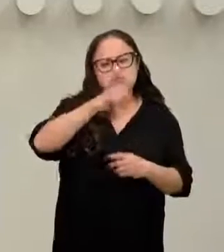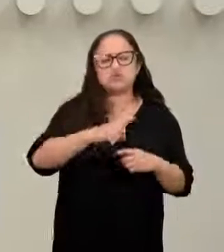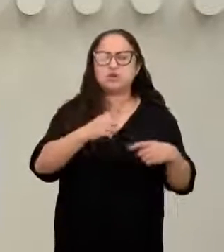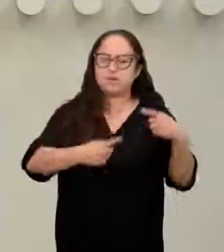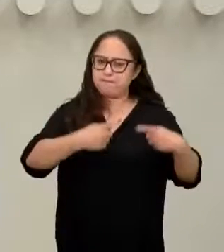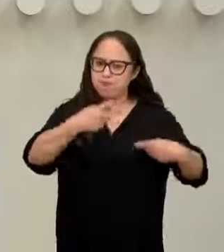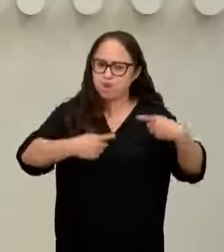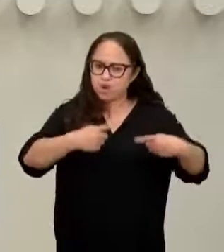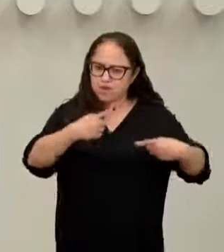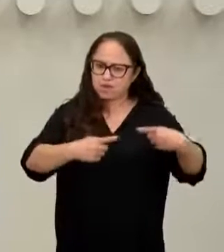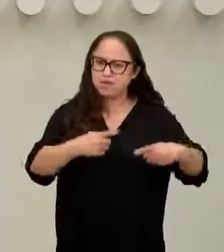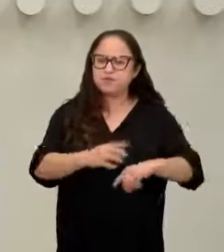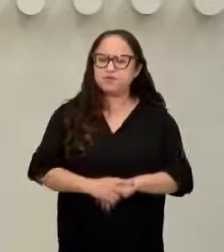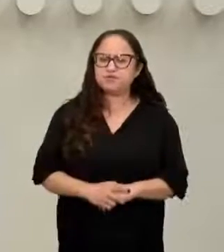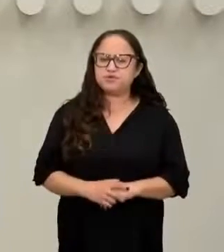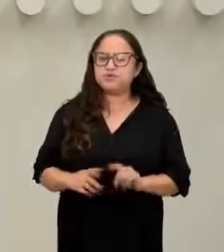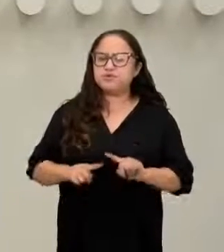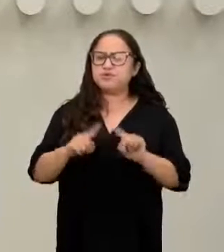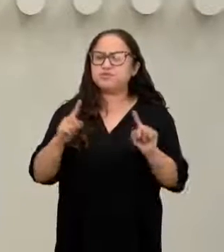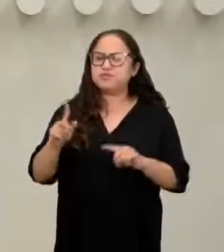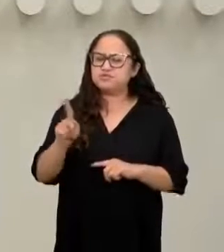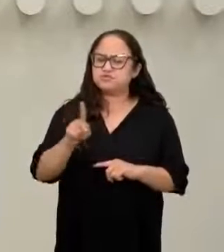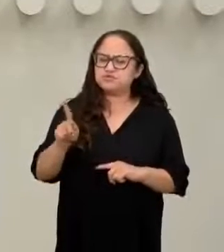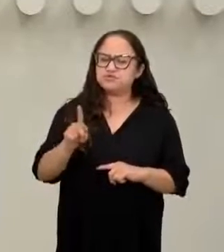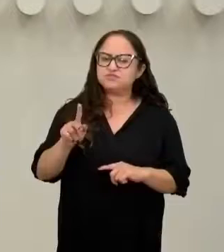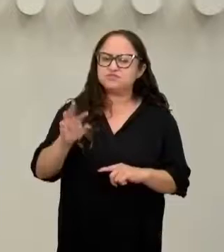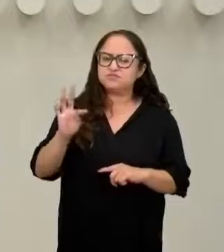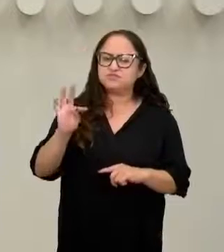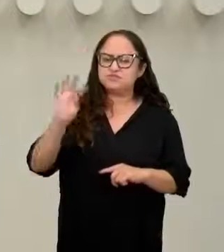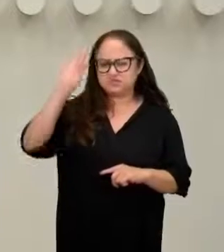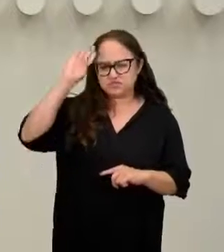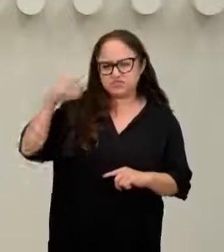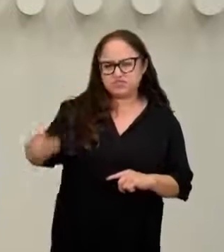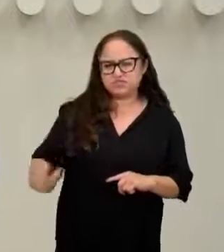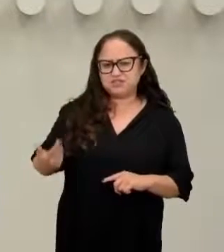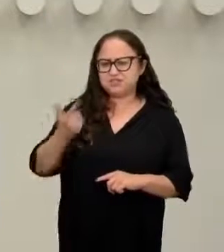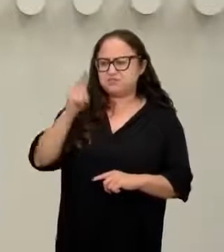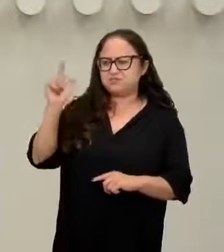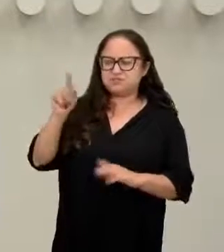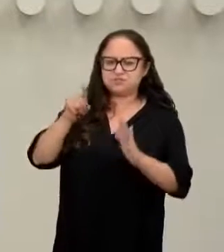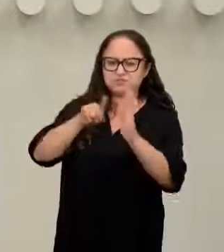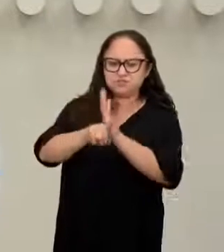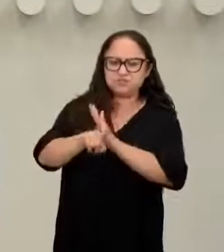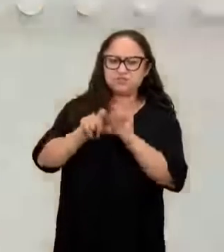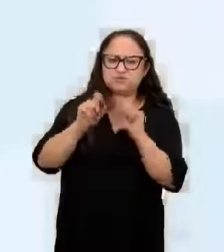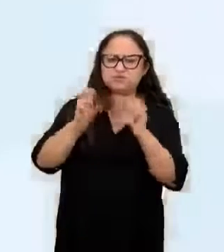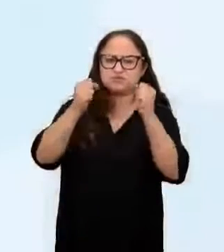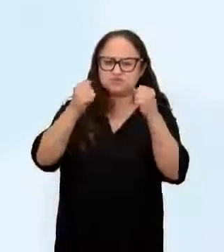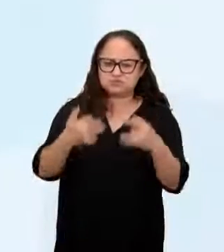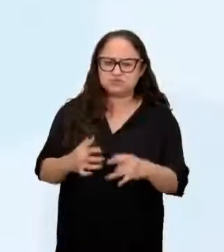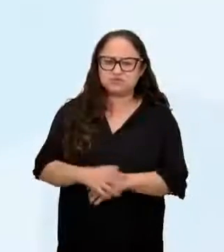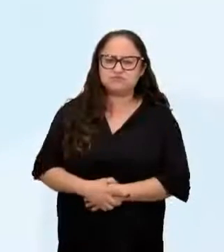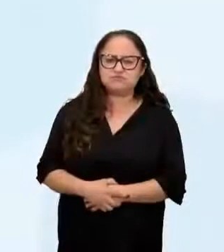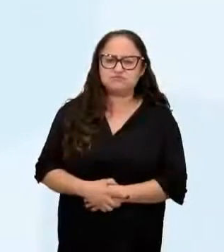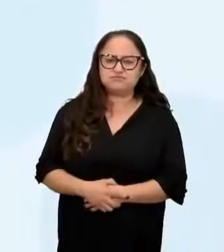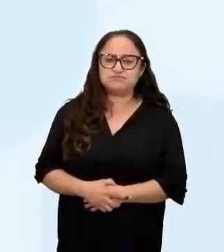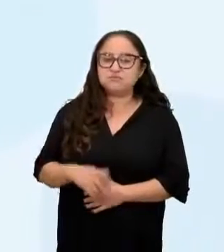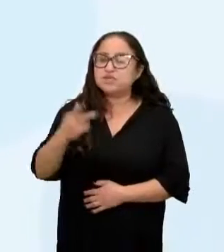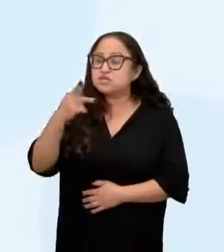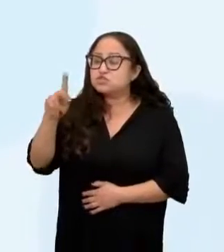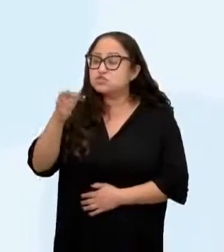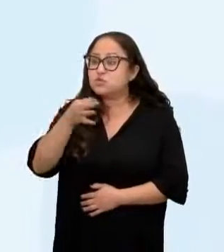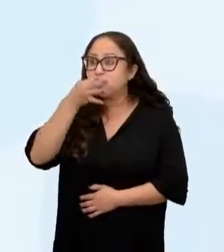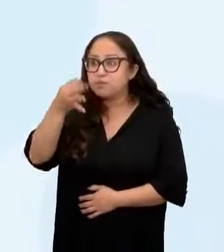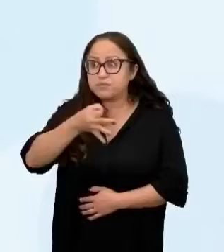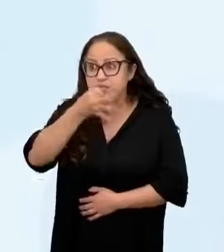né? Mas a professora Tayana tocou num assunto legal e a nossa próxima pergunta tem a ver com o que ela falou. Olha só na tela. Em sua